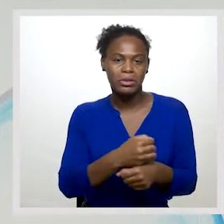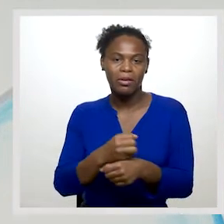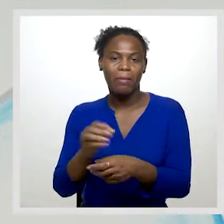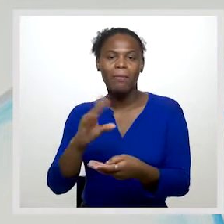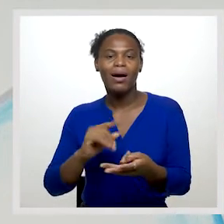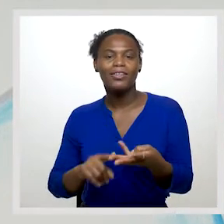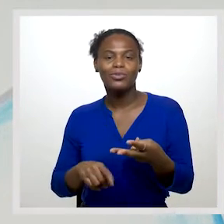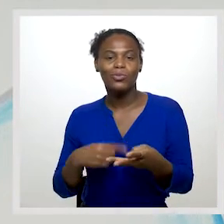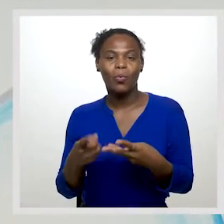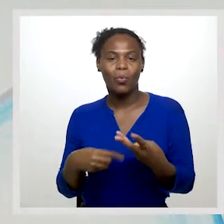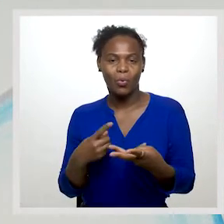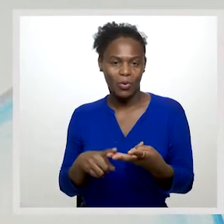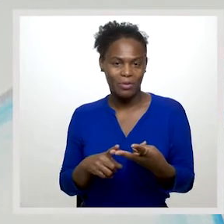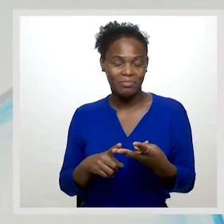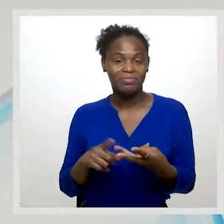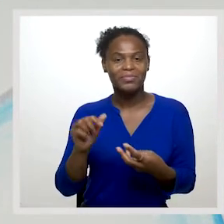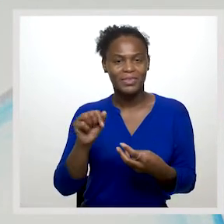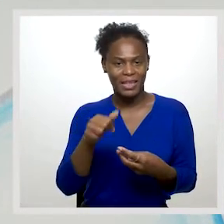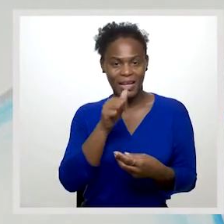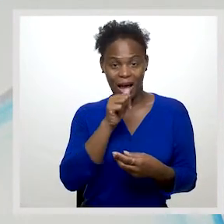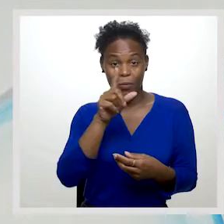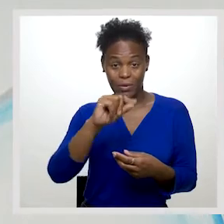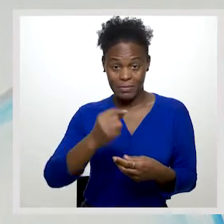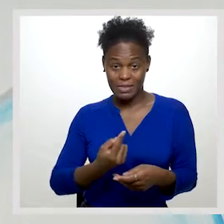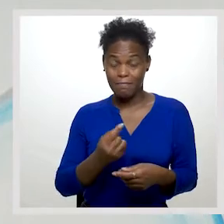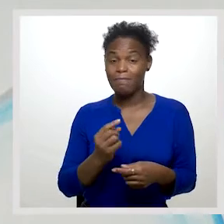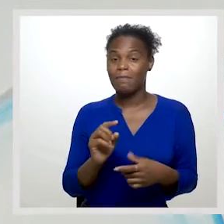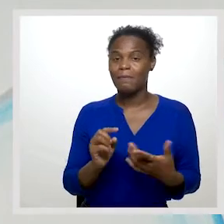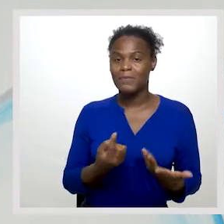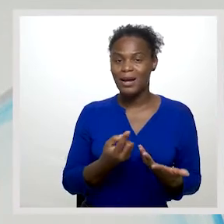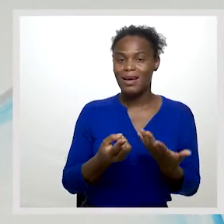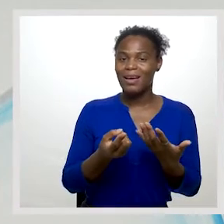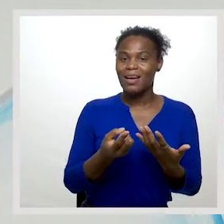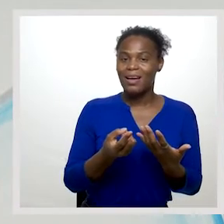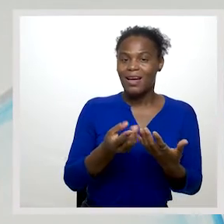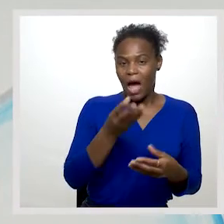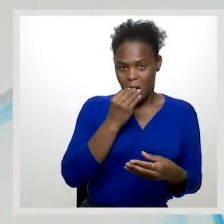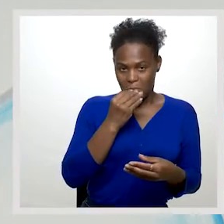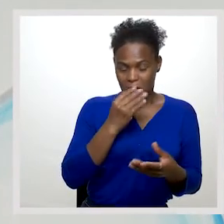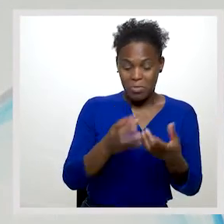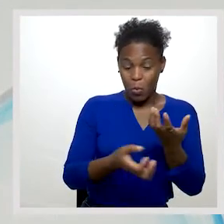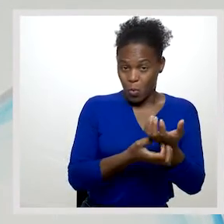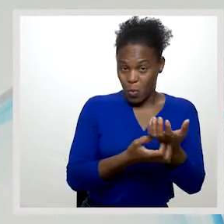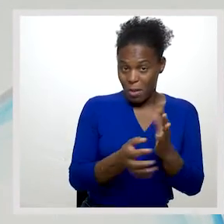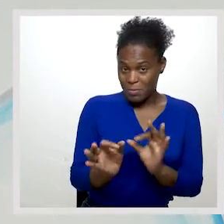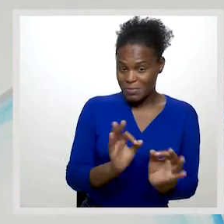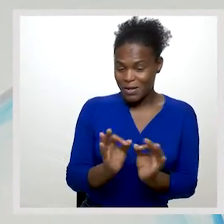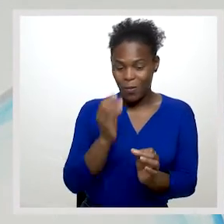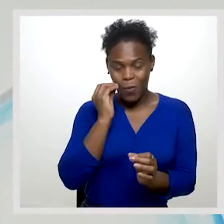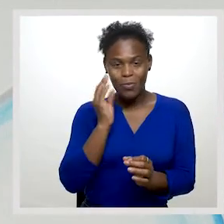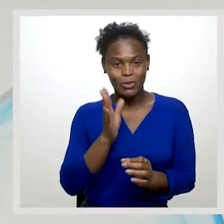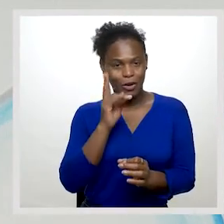que mais serve? Muito bem, a água também serve para preparar os nossos alimentos, como já vimos